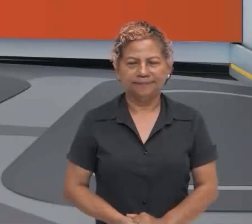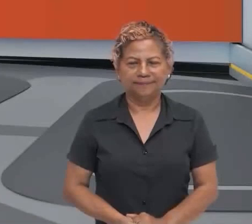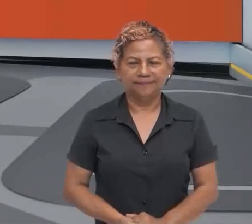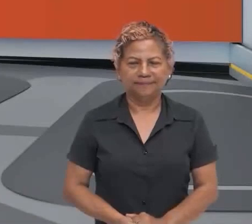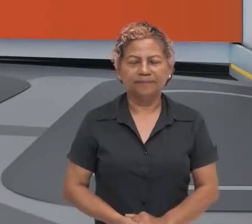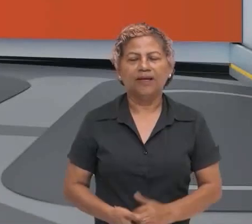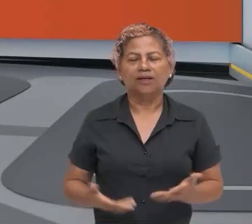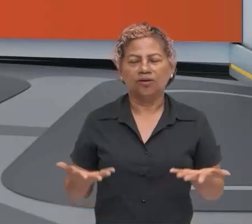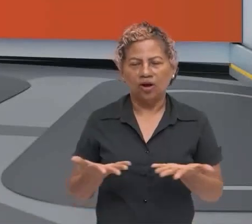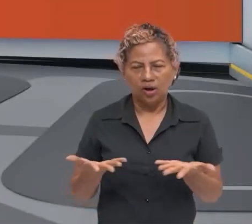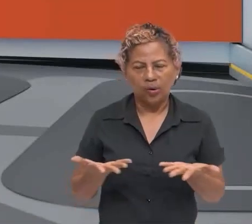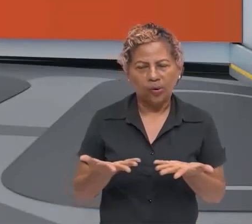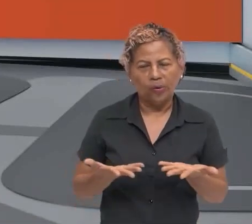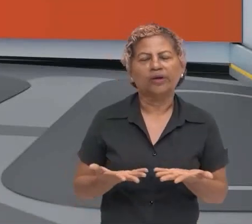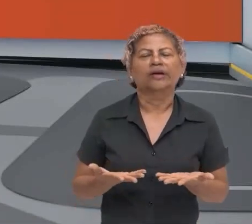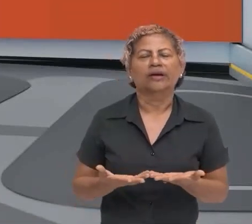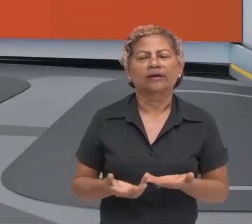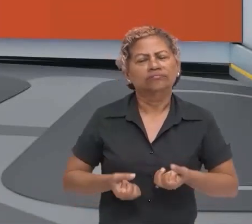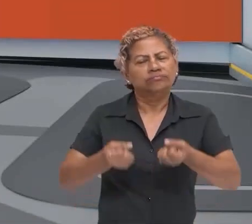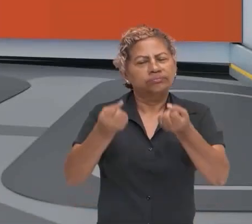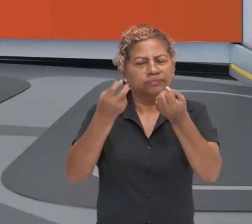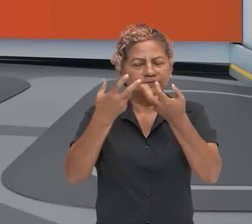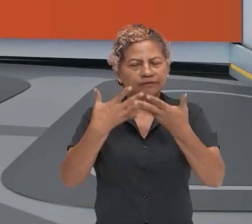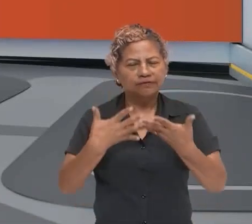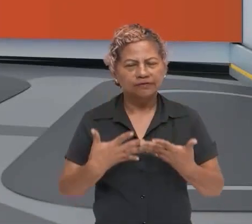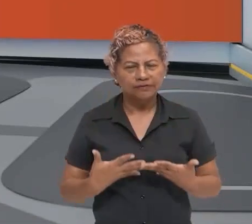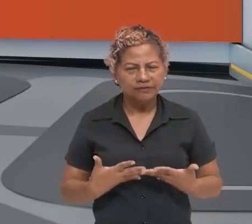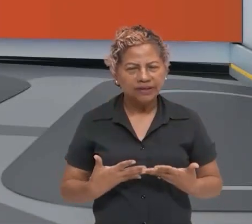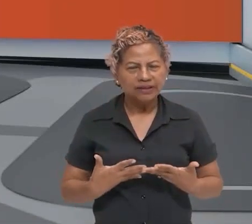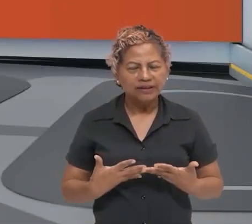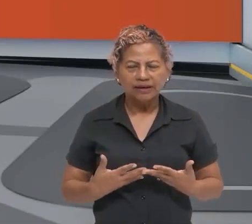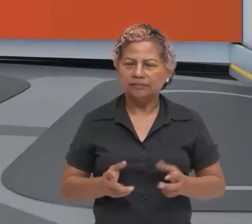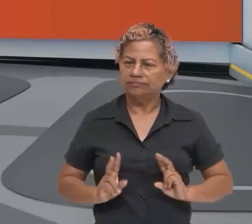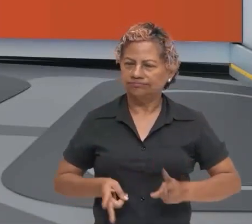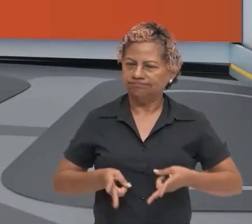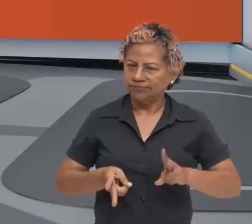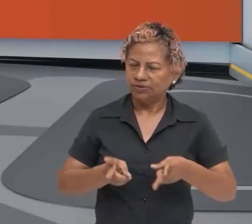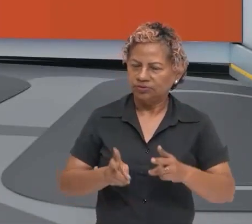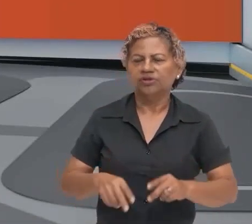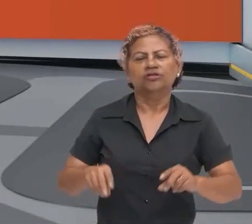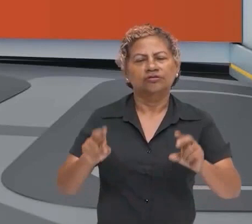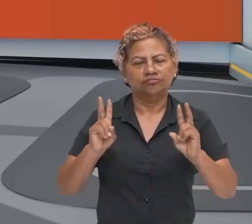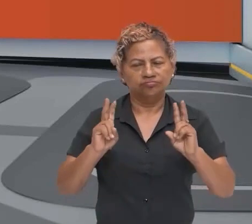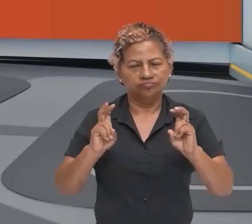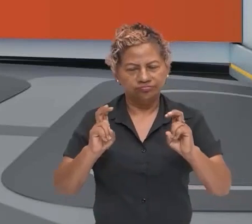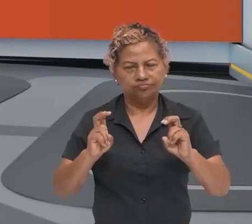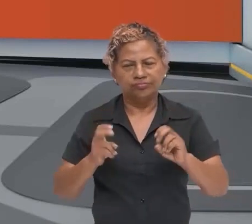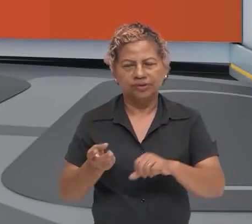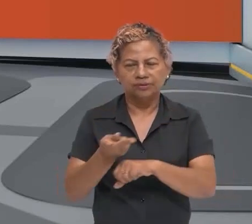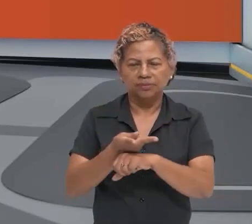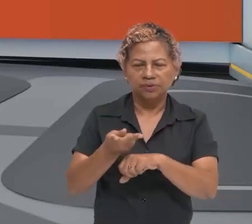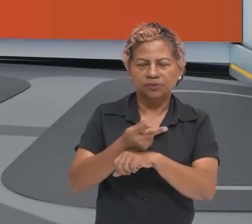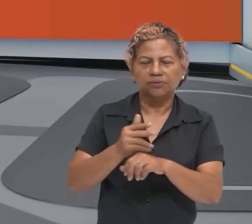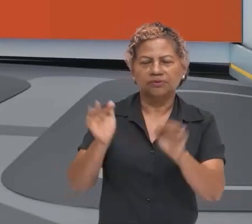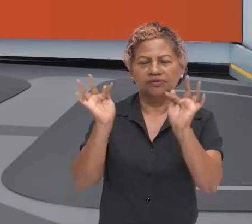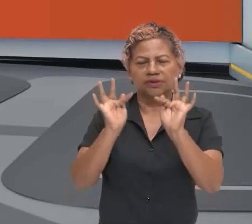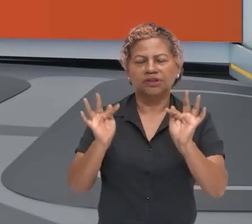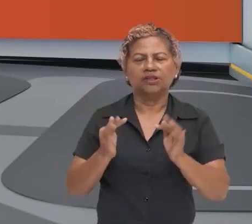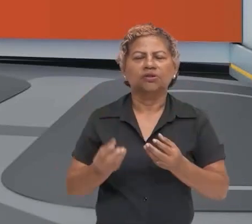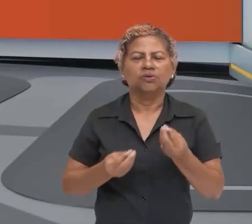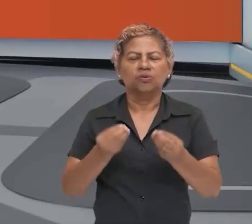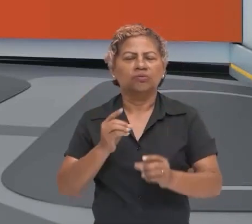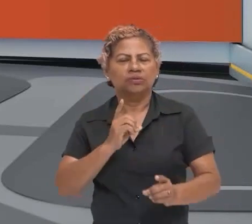Muito bem, então voltamos agora falando também ainda nessa questão na busca da felicidade, como encontrar,